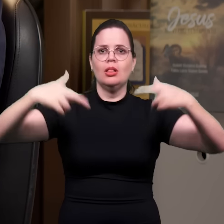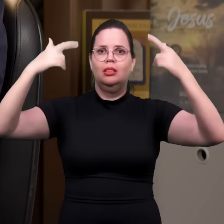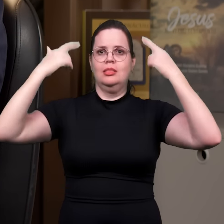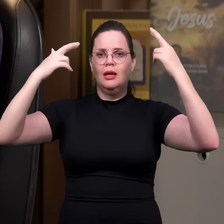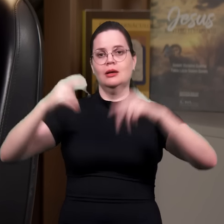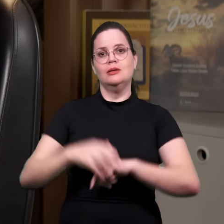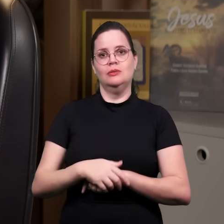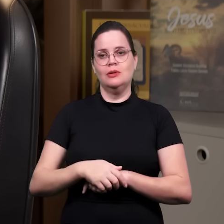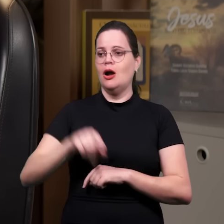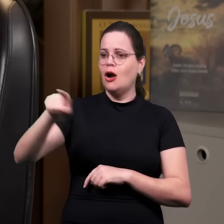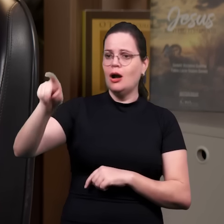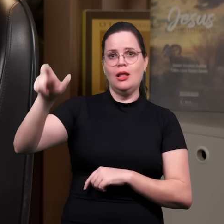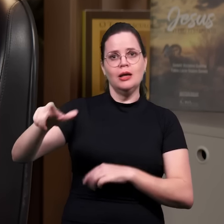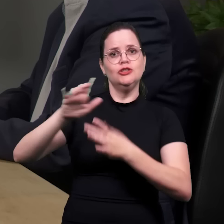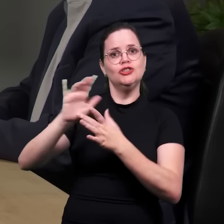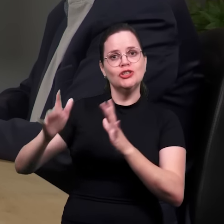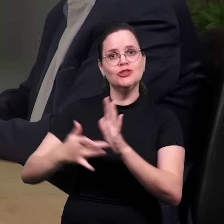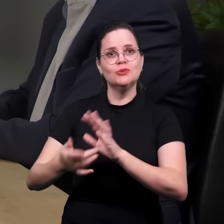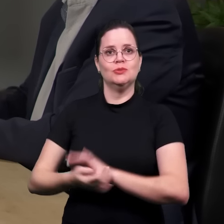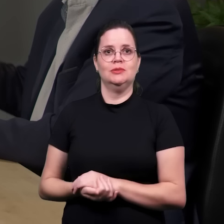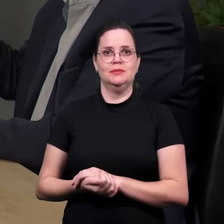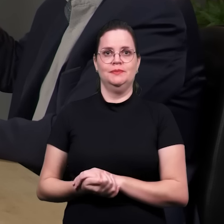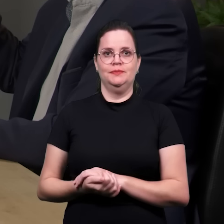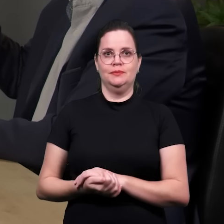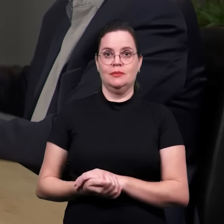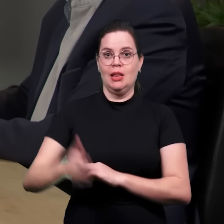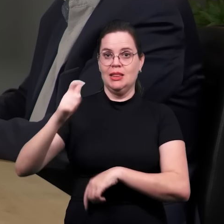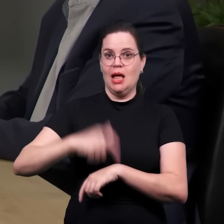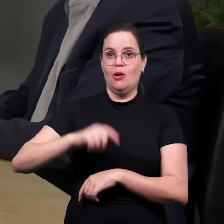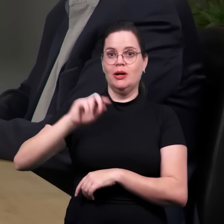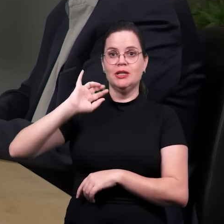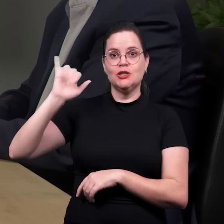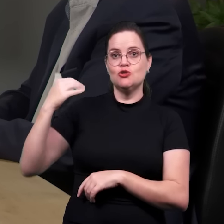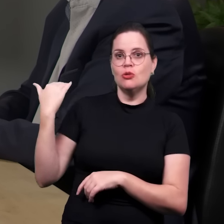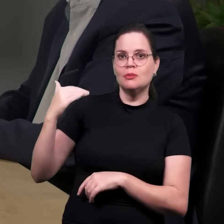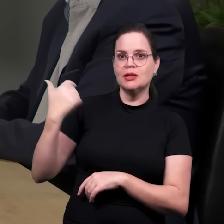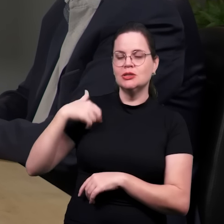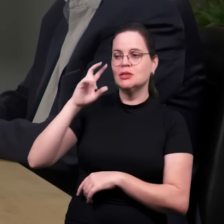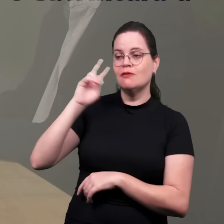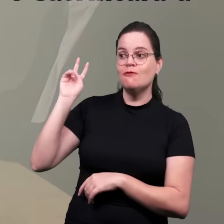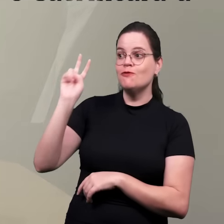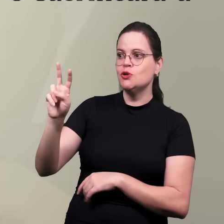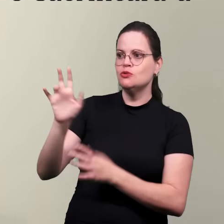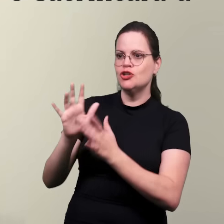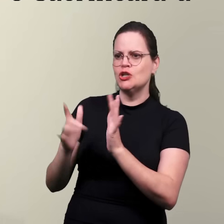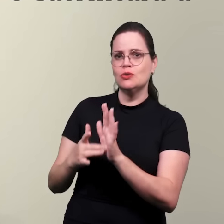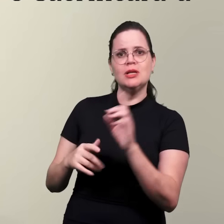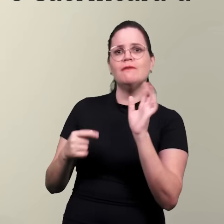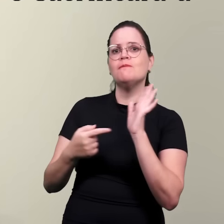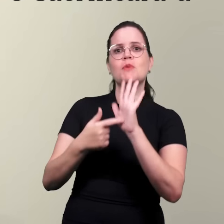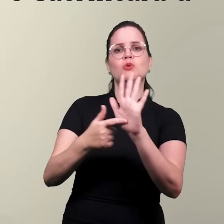eles. João falou, né? João disse assim, olha, João, quando ele viu Jesus, João 29 diz assim,